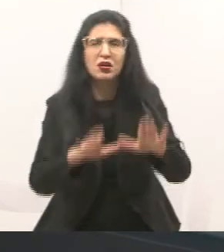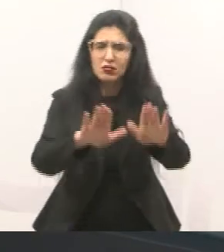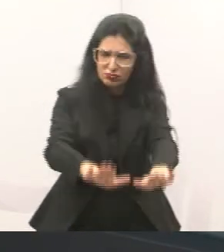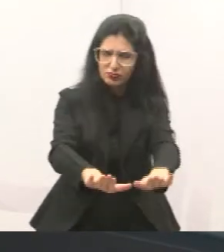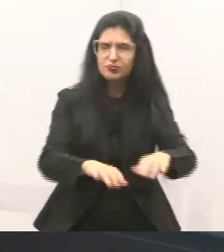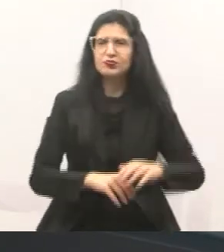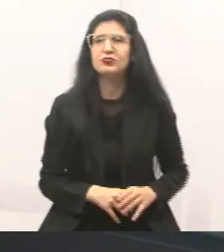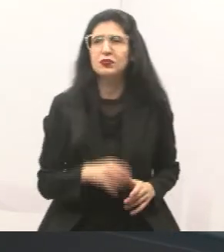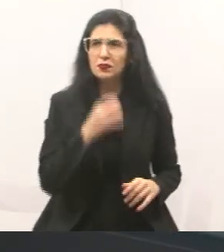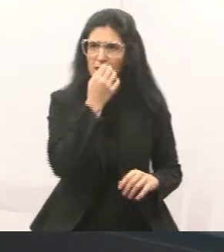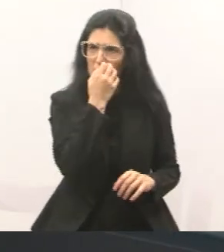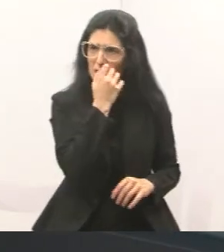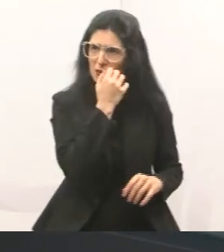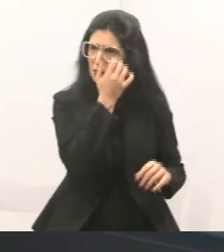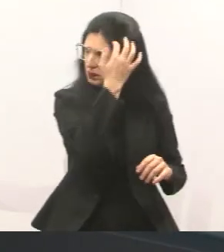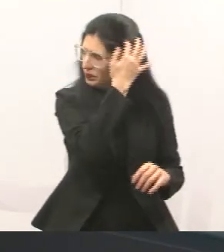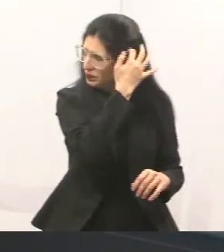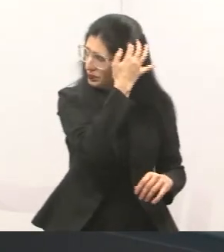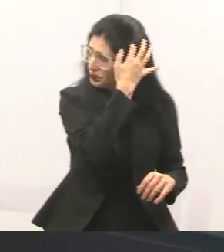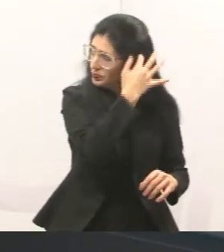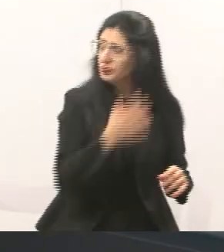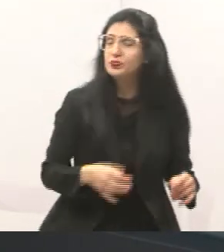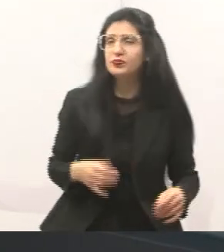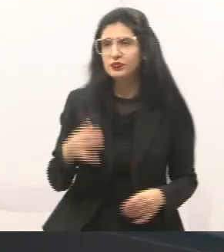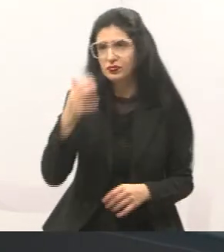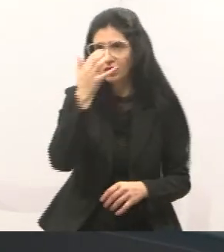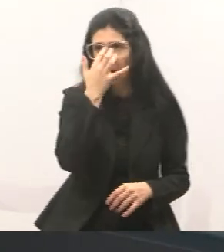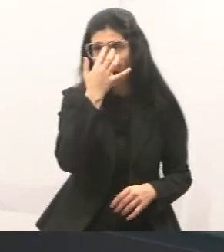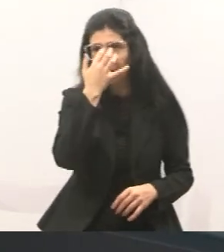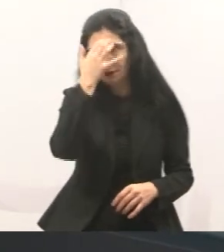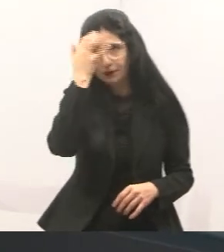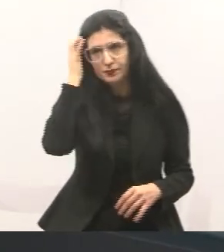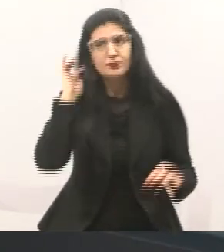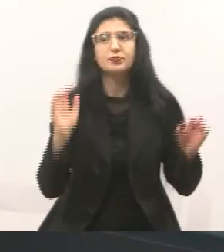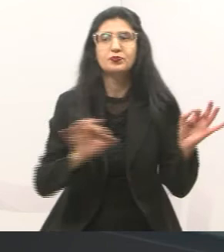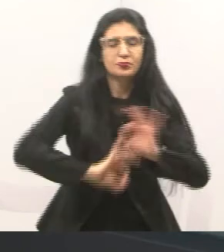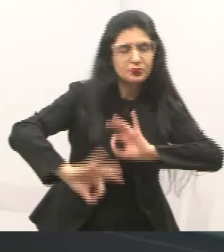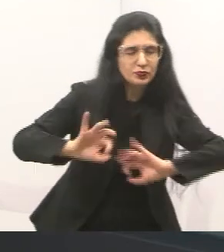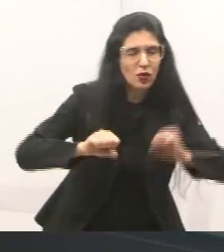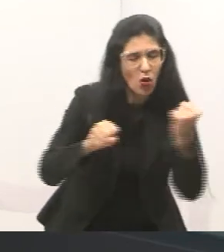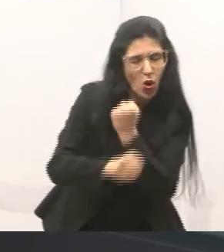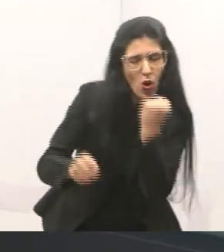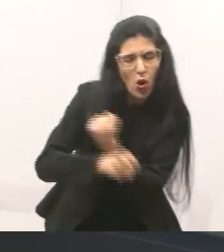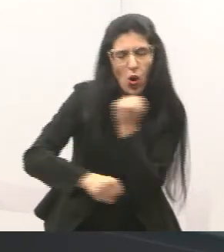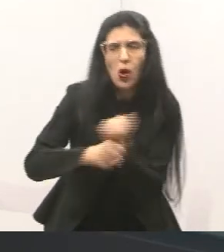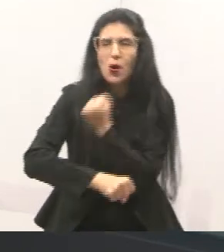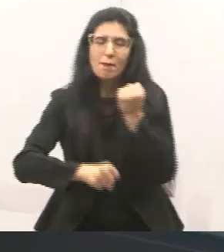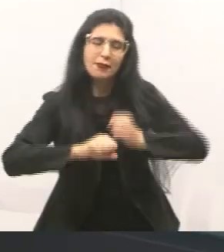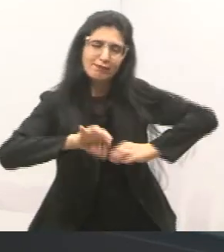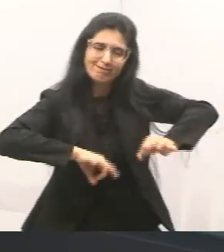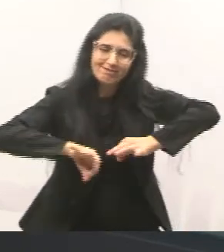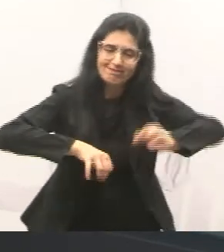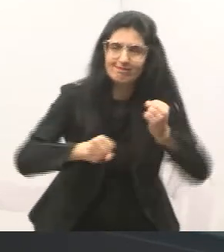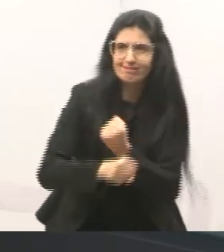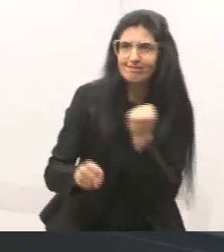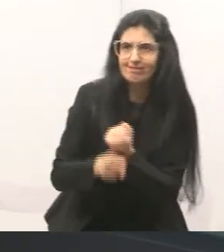diocese, que hoje é própria do município, está sofrendo manutenção e tem muitas falas, né, entre os